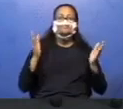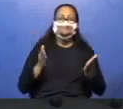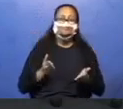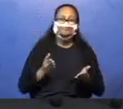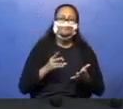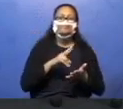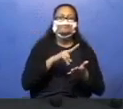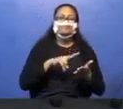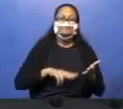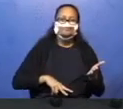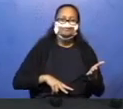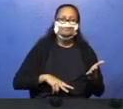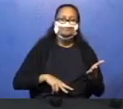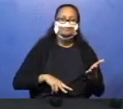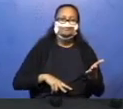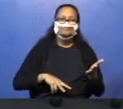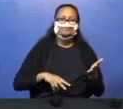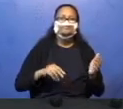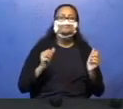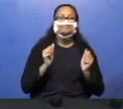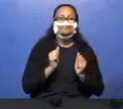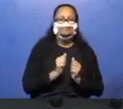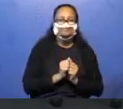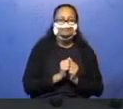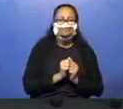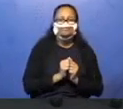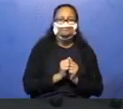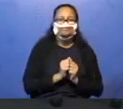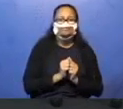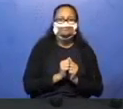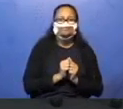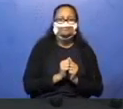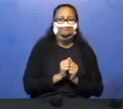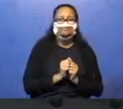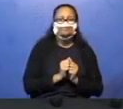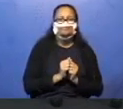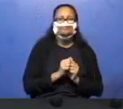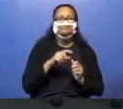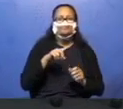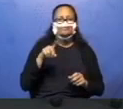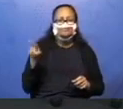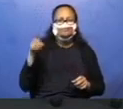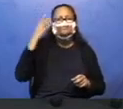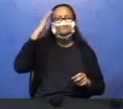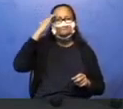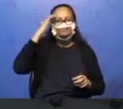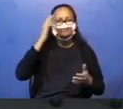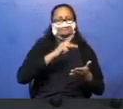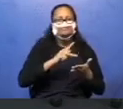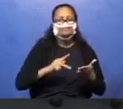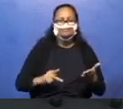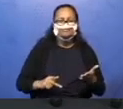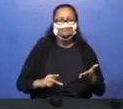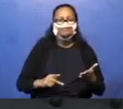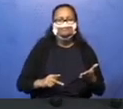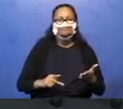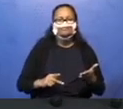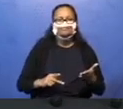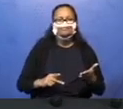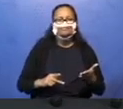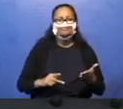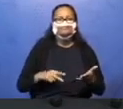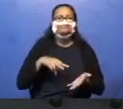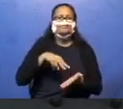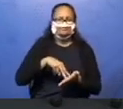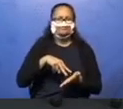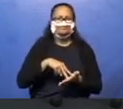ler comigo, agora que vocês já entenderam, dando sentido para esse poema. Vamos lá? Fica de pé,